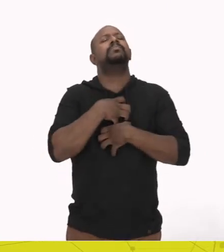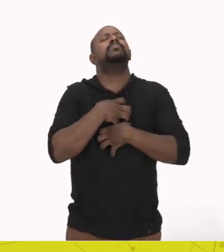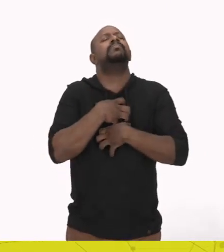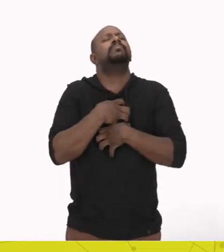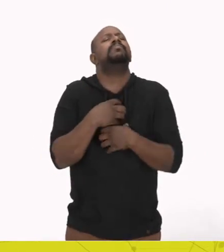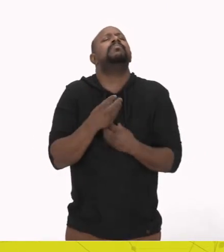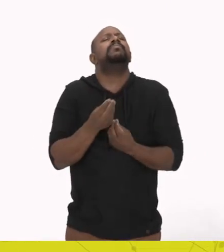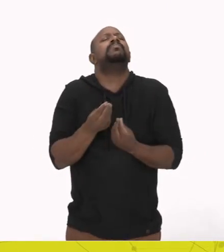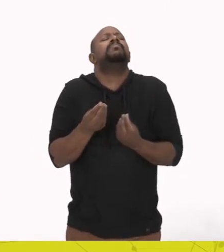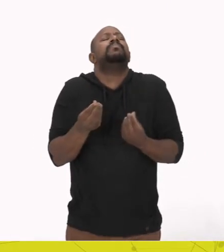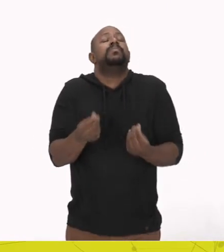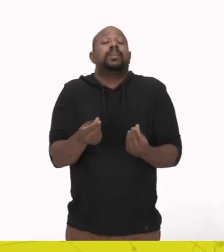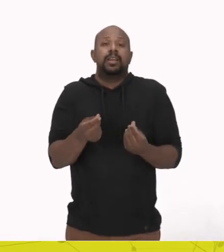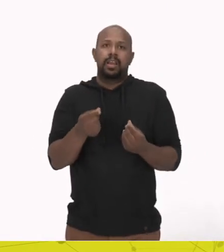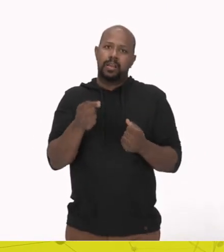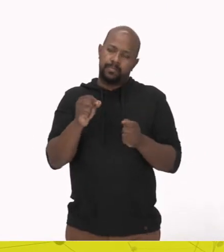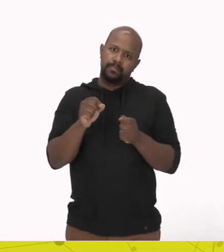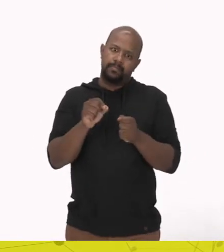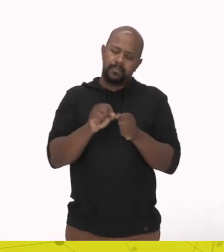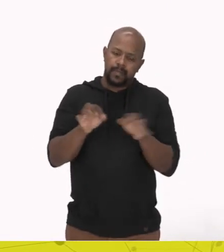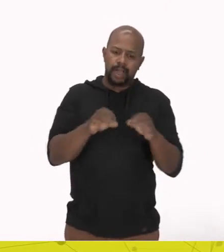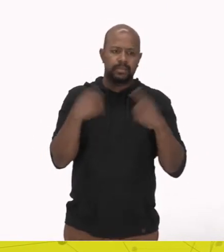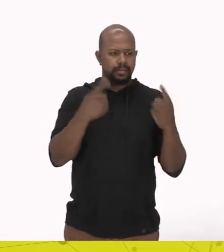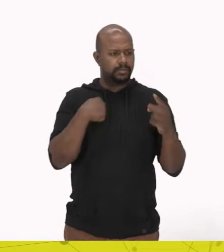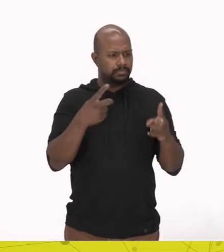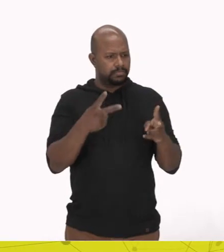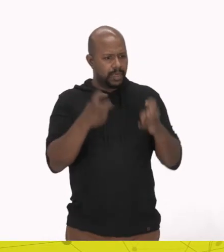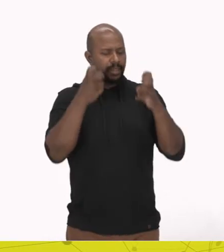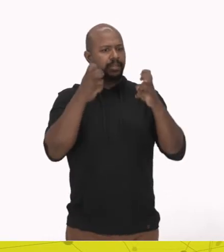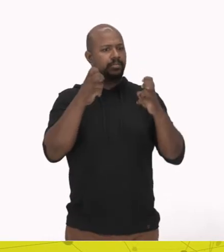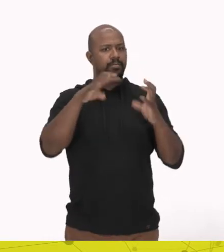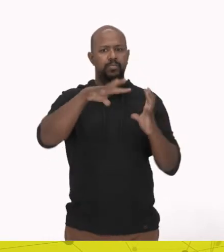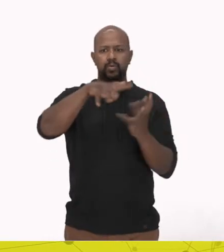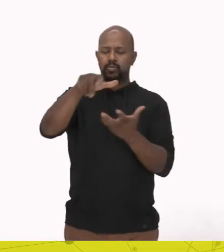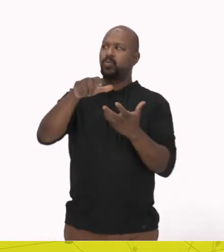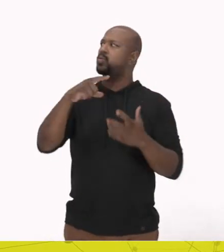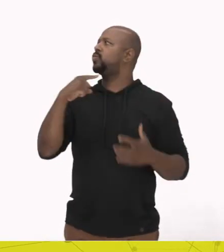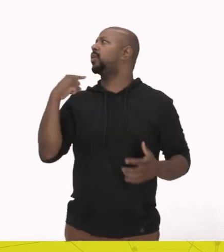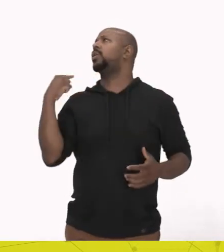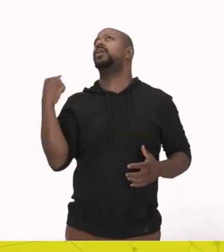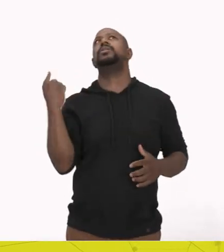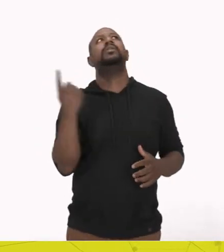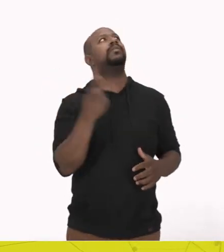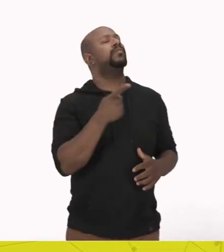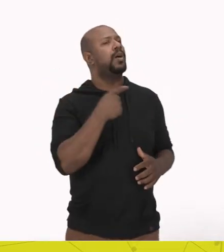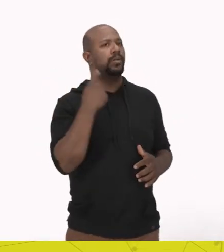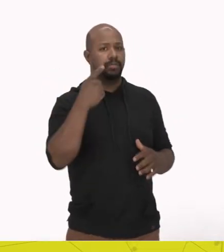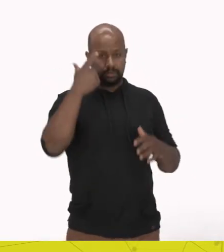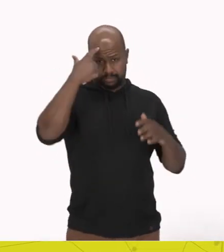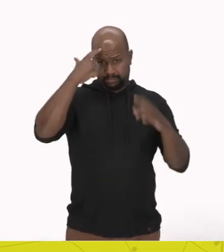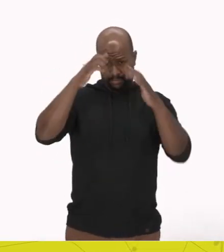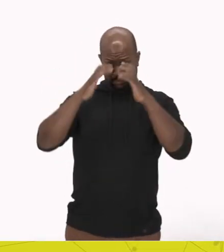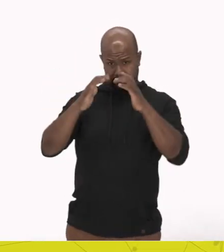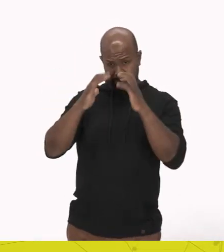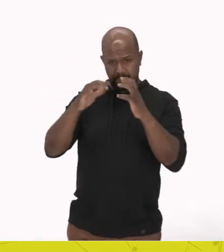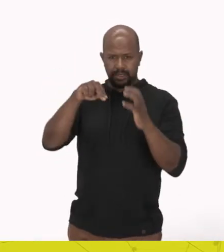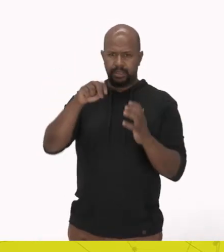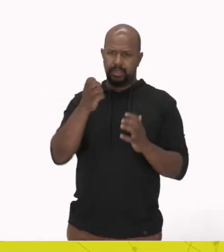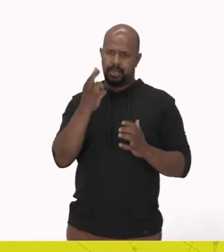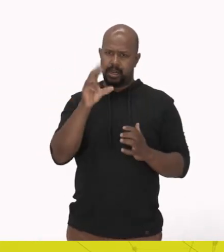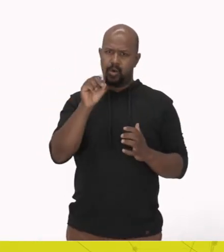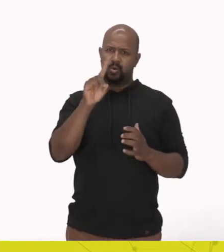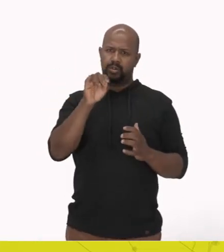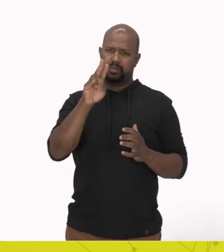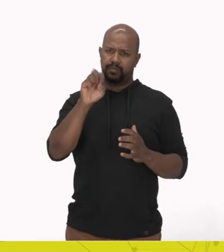nossa sensibilidade e fazem com que percebamos o mundo à nossa volta. O processamento